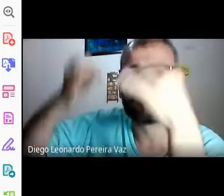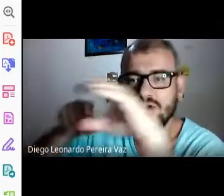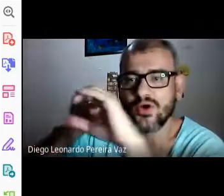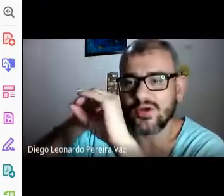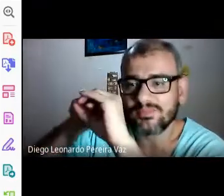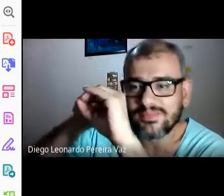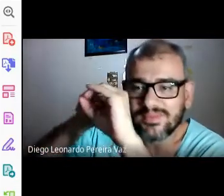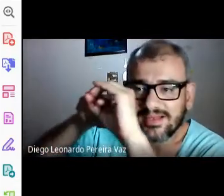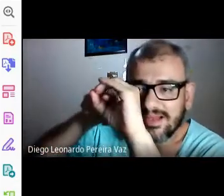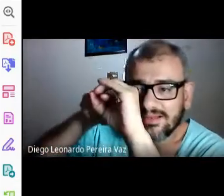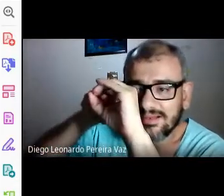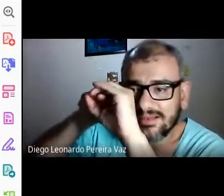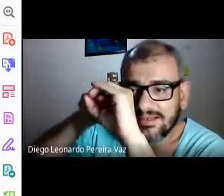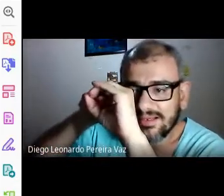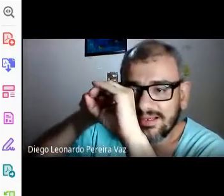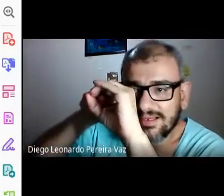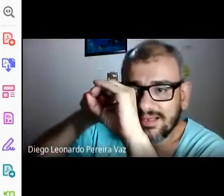Duane, escova.